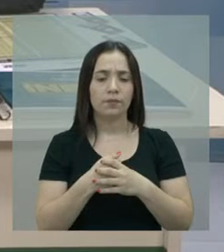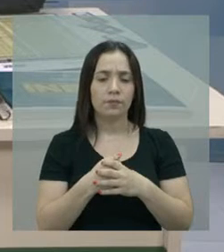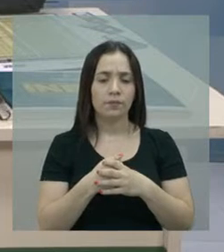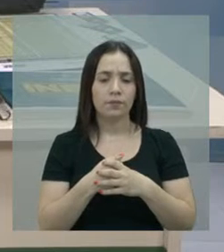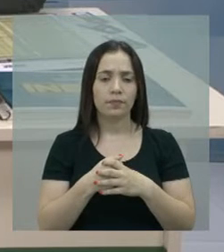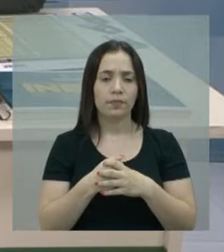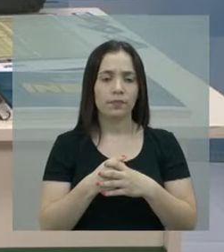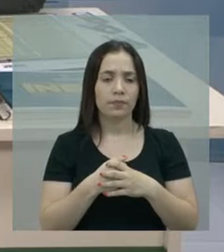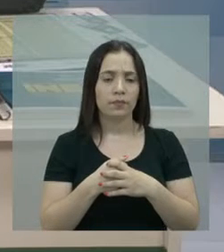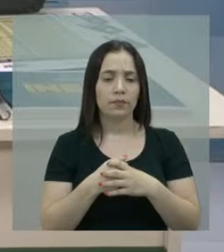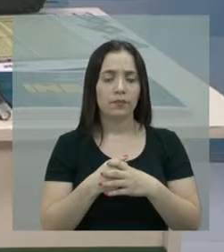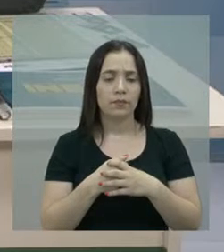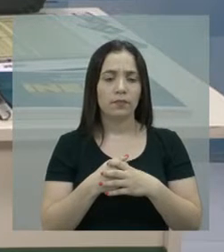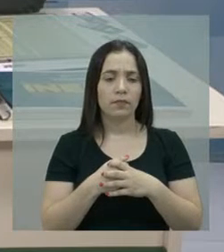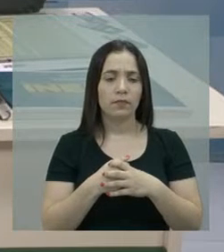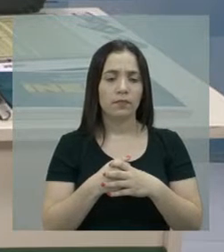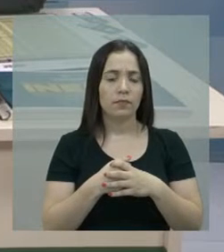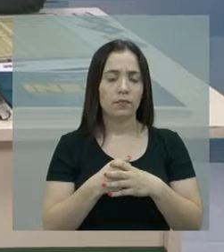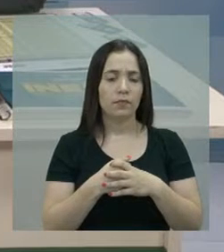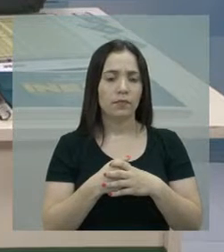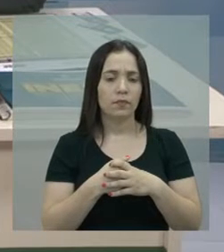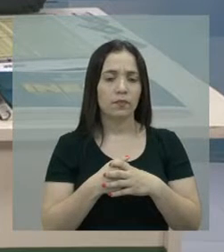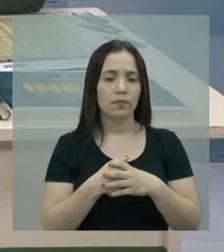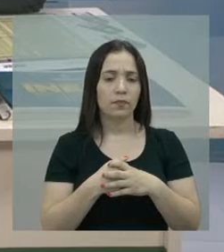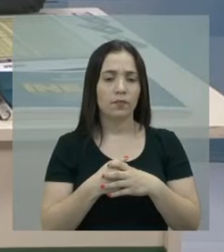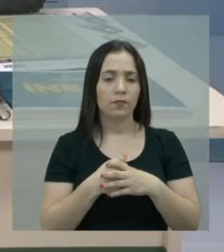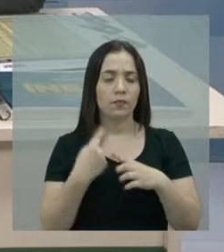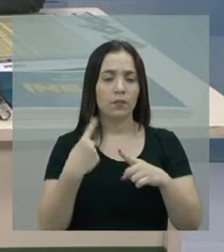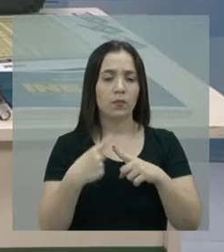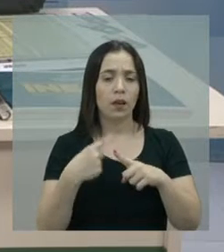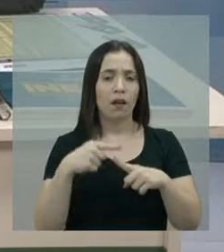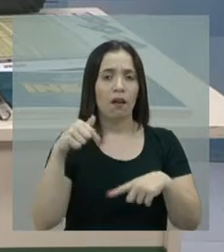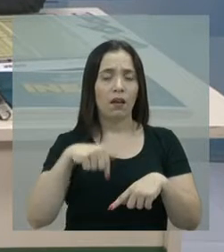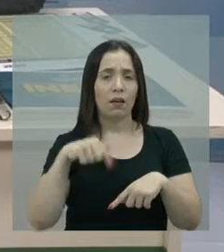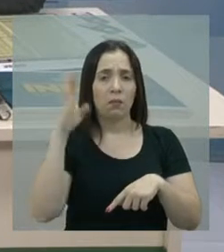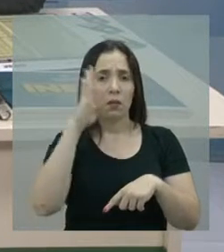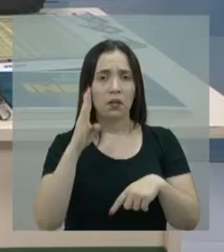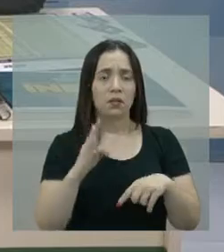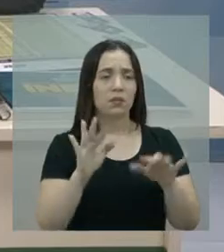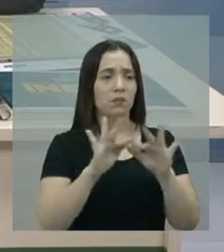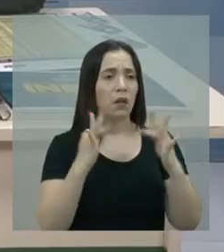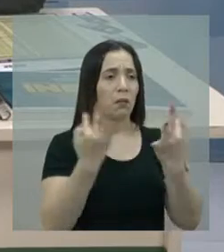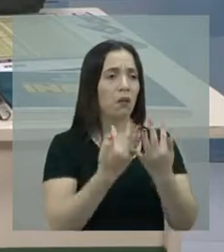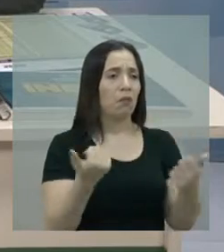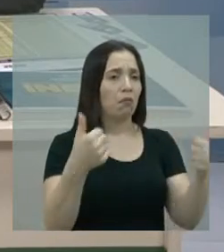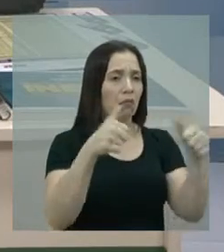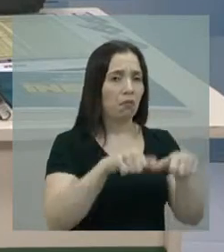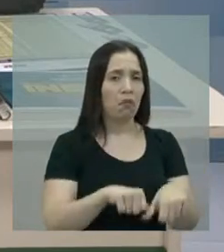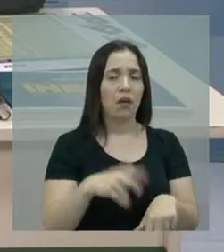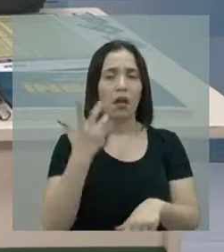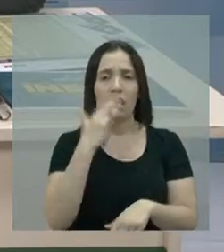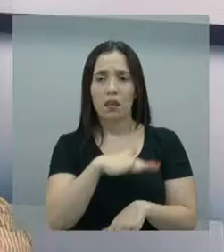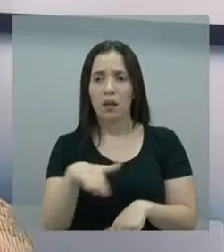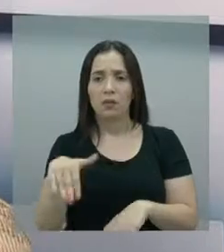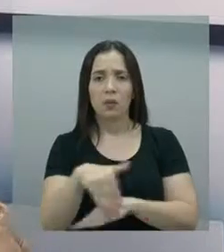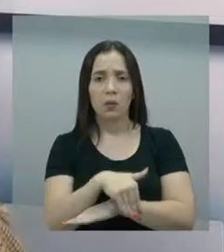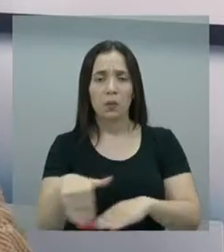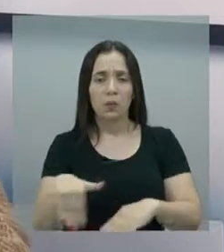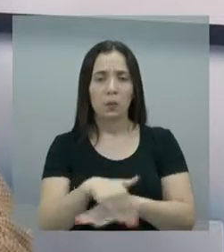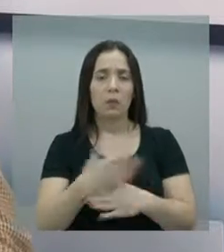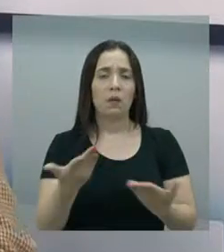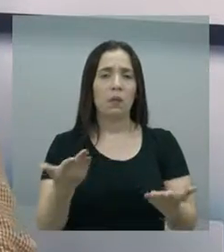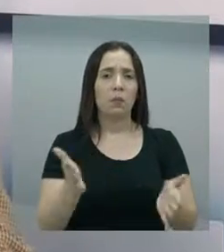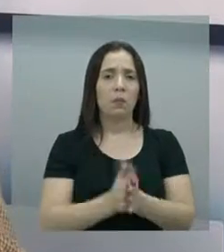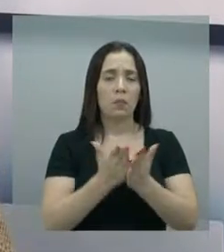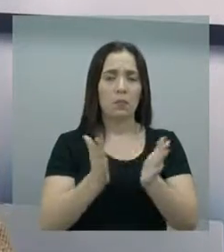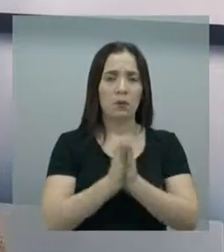no ponto fundamental. Como você quer menos Estado no país em que a família está degradada, em que a criança está na rua, em que você precisa fazer escola de tempo integral?